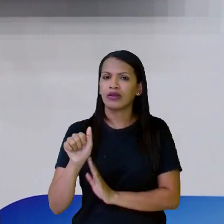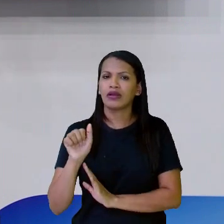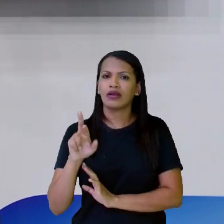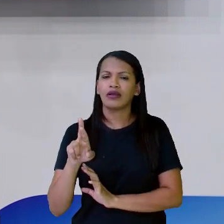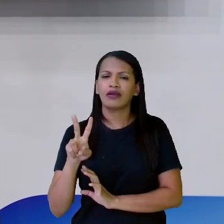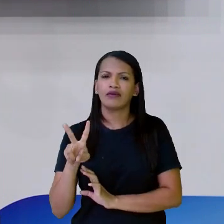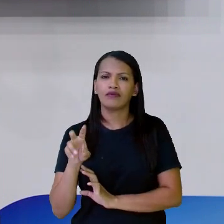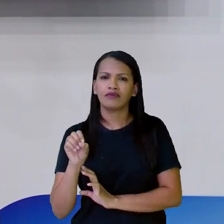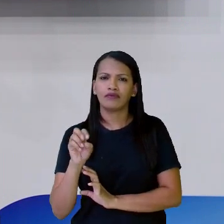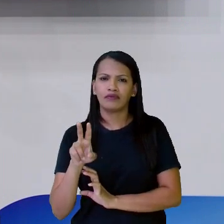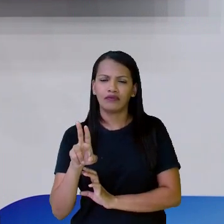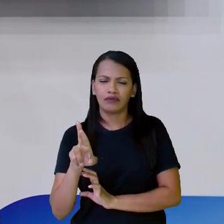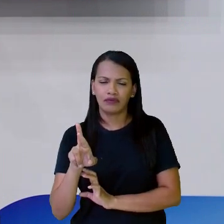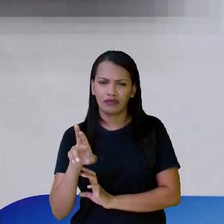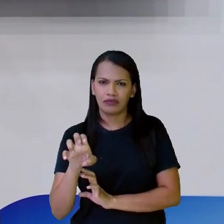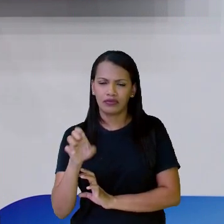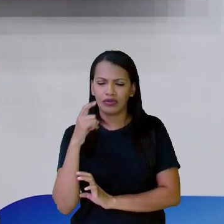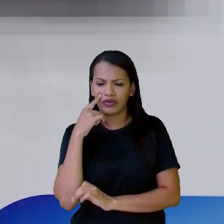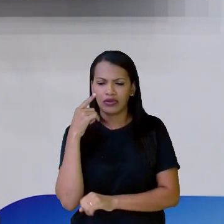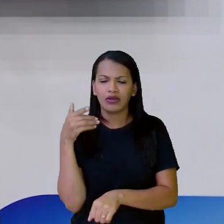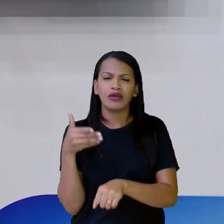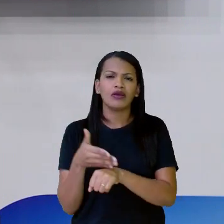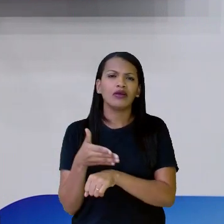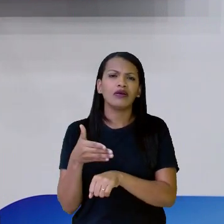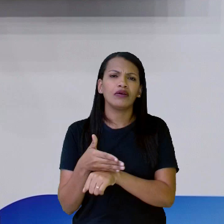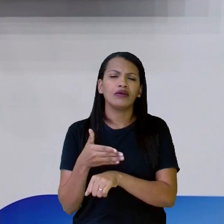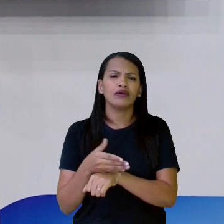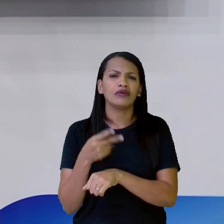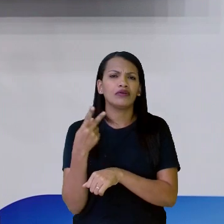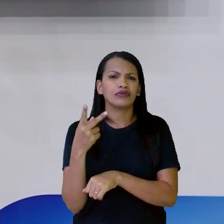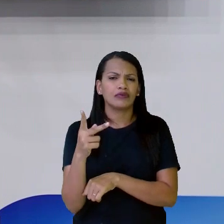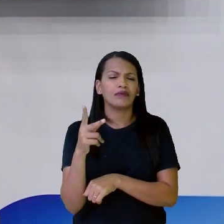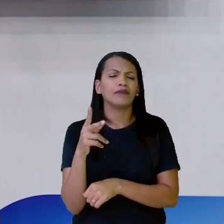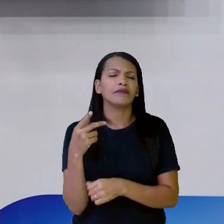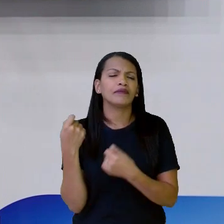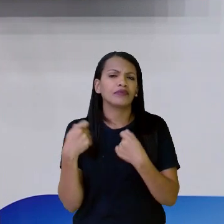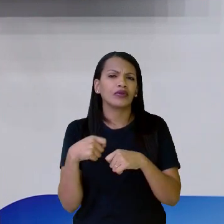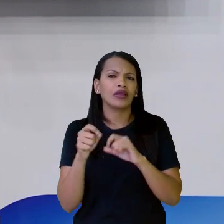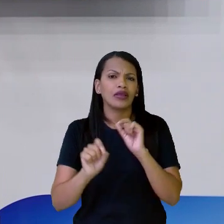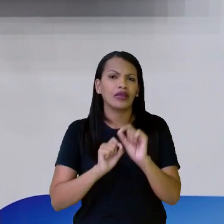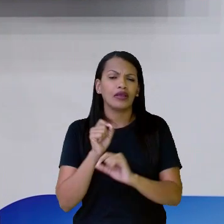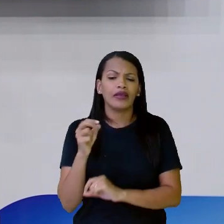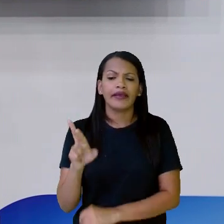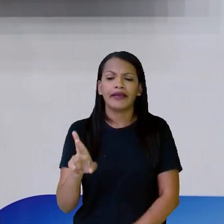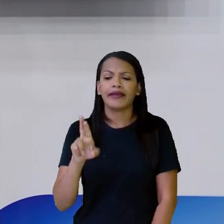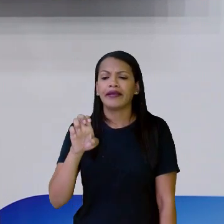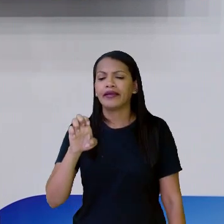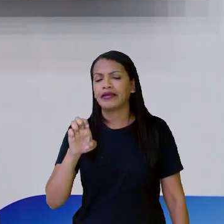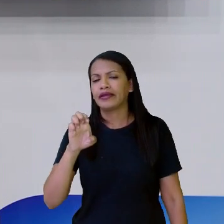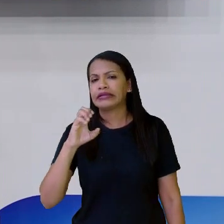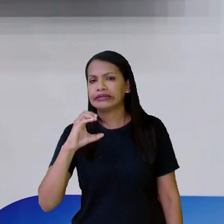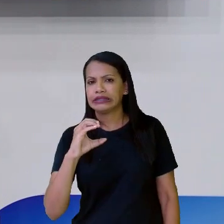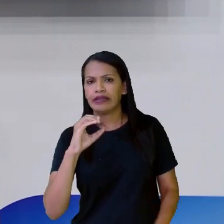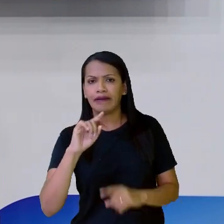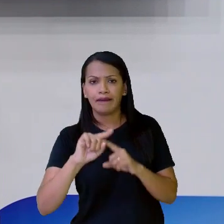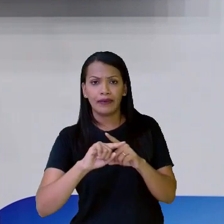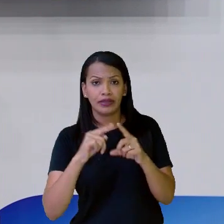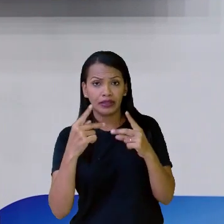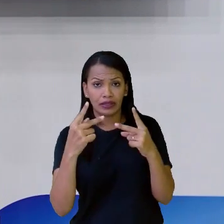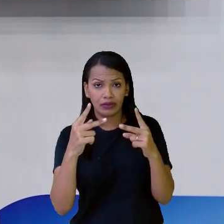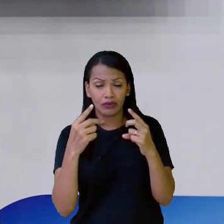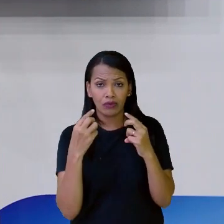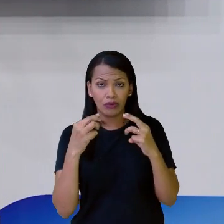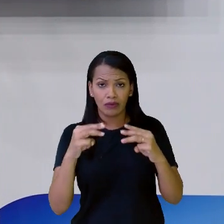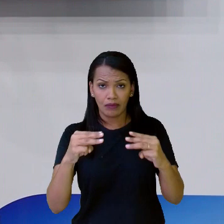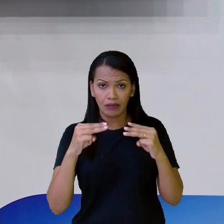Livros. Quando você entrar lá, coloca a REC, R-E-C, mais a tua matrícula. Você vai